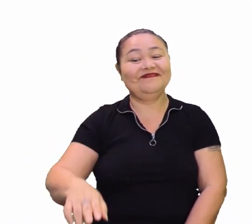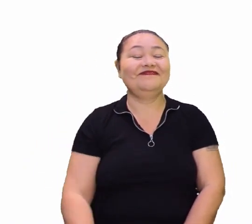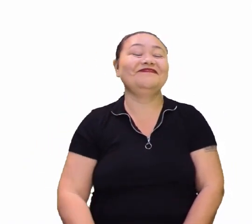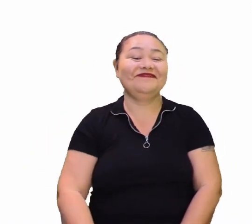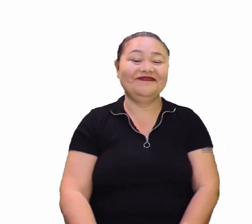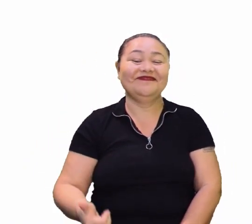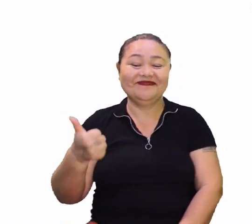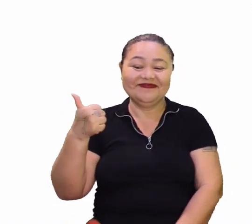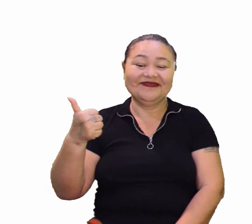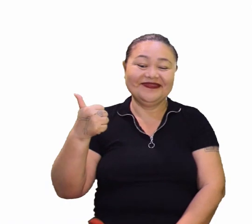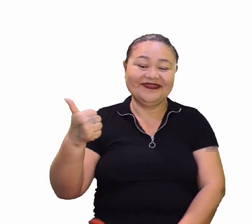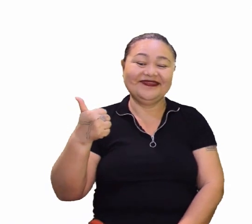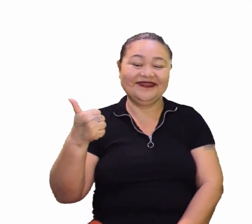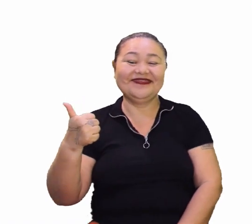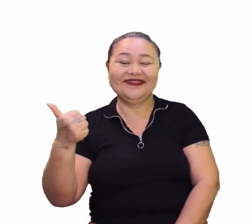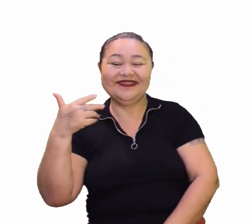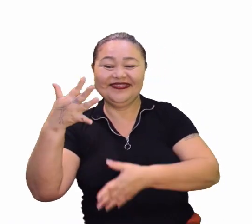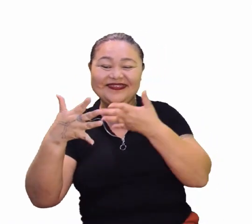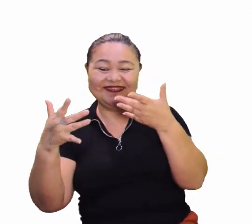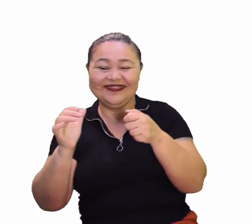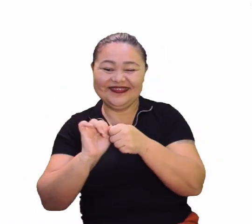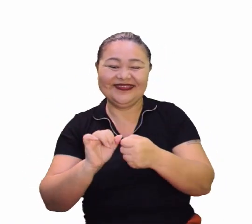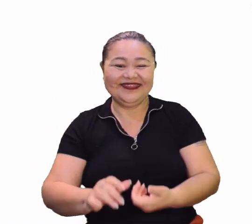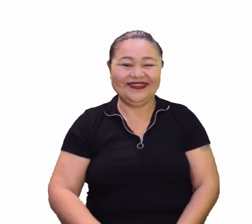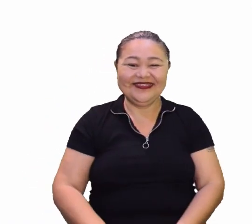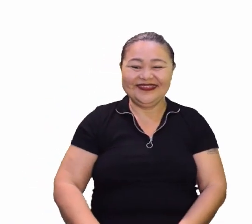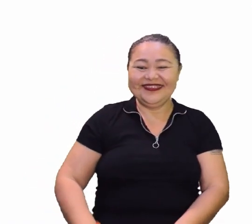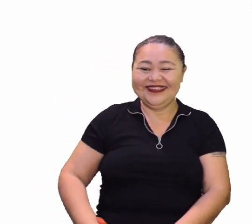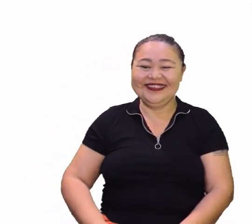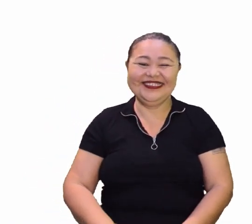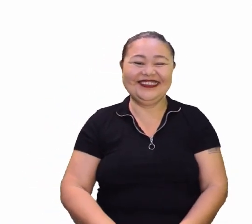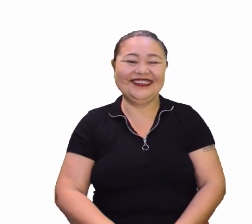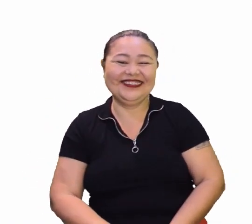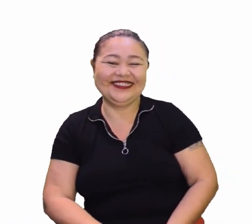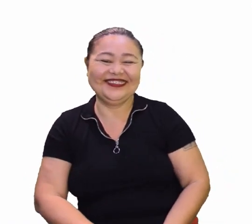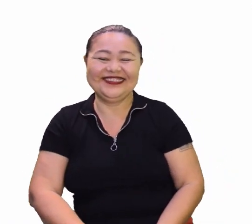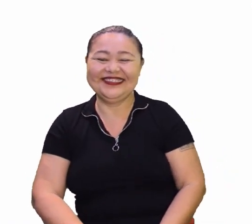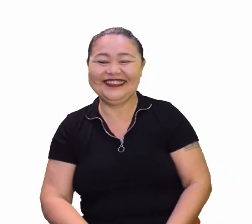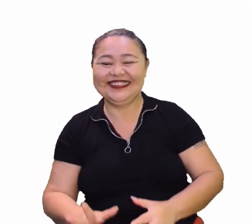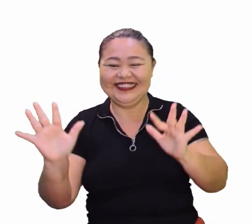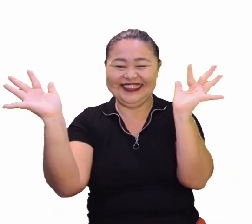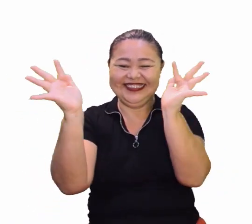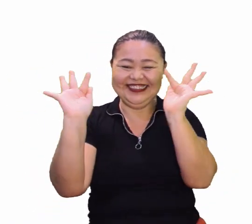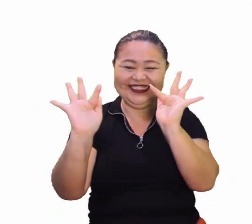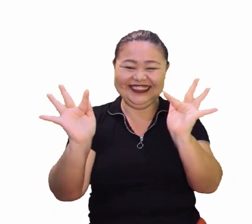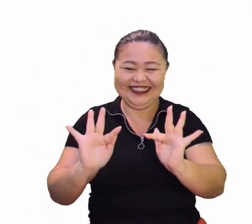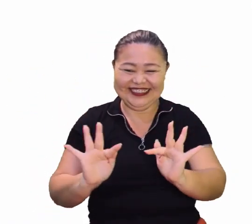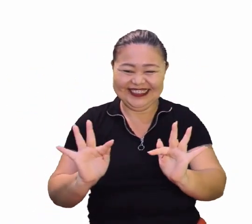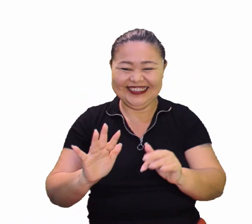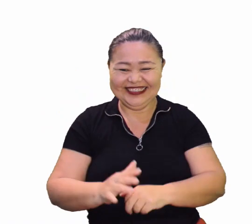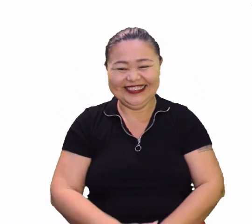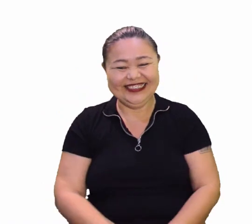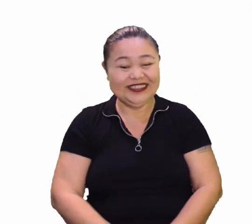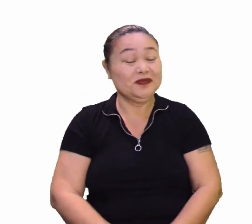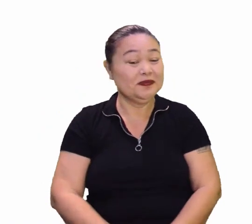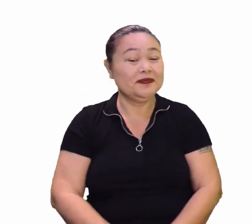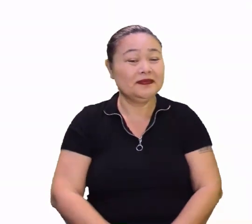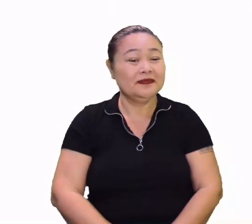de Libras, né? Tá demais. Tá vendo? Demais. Olha aí, ela deu um ok pra mim, Rogério. Rapaz, fiquei feliz, Rogério.